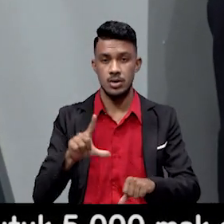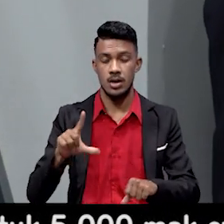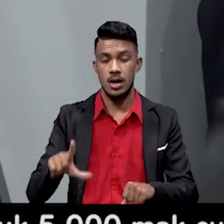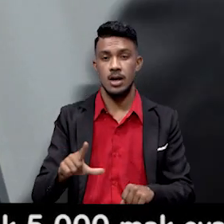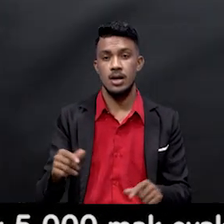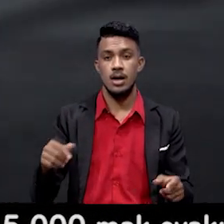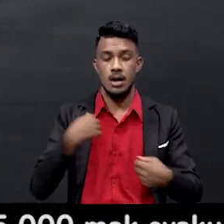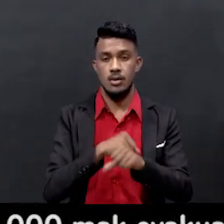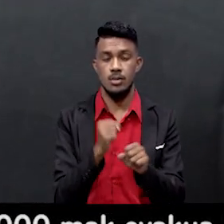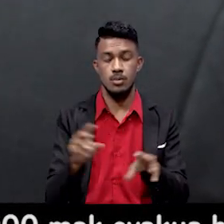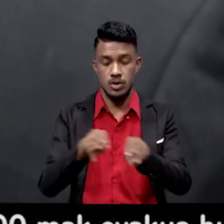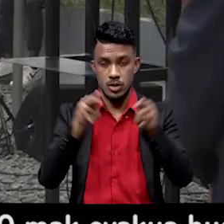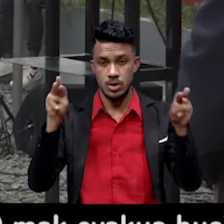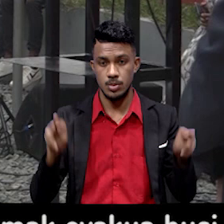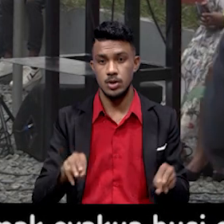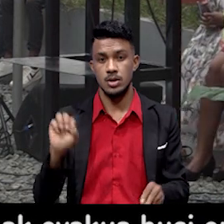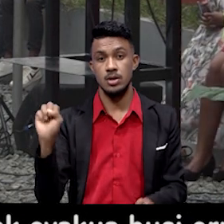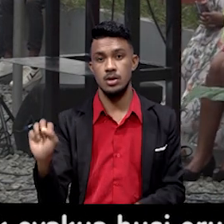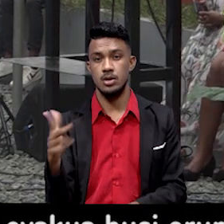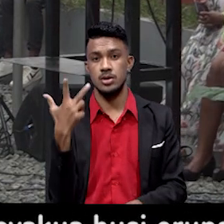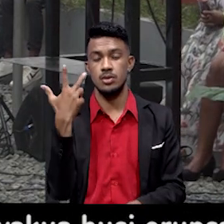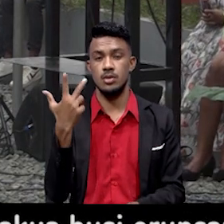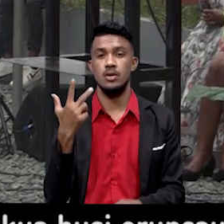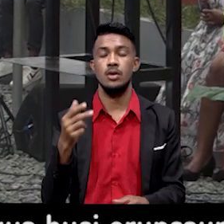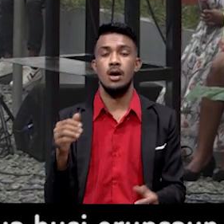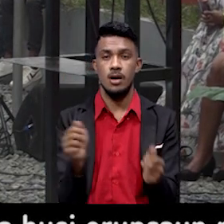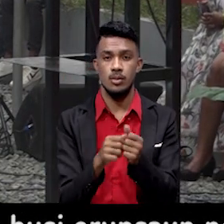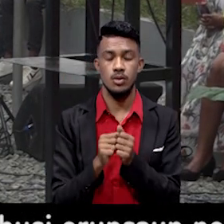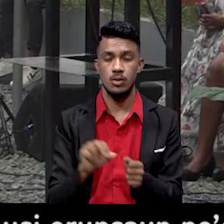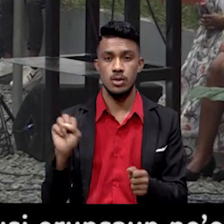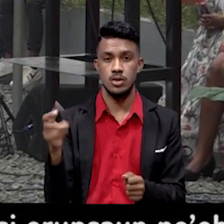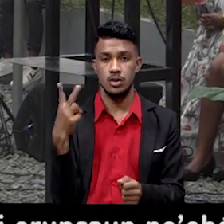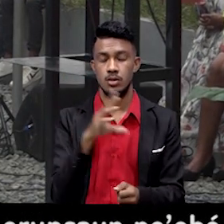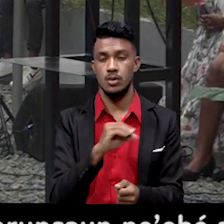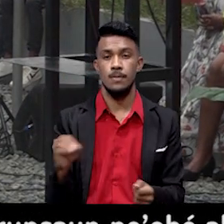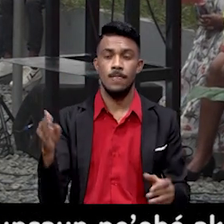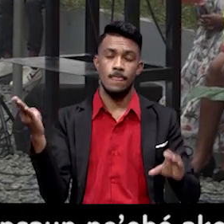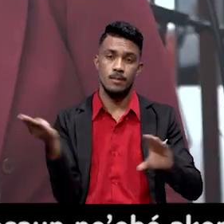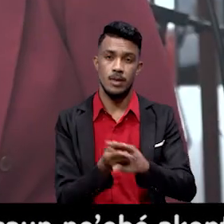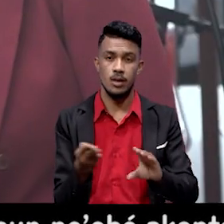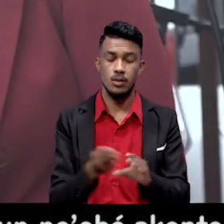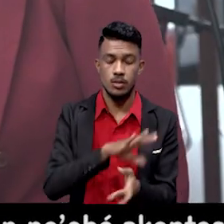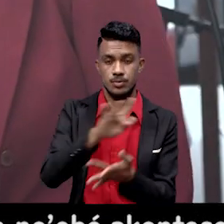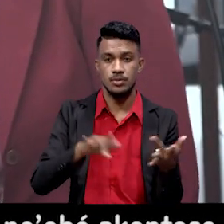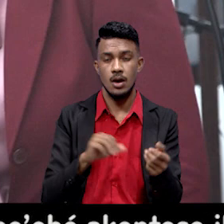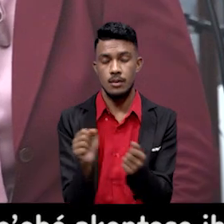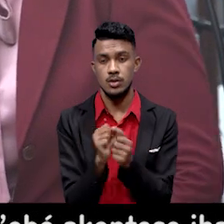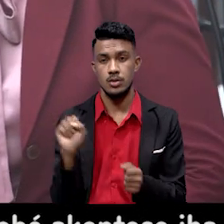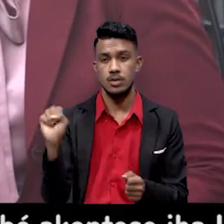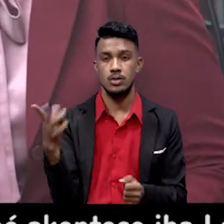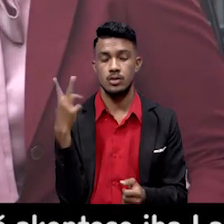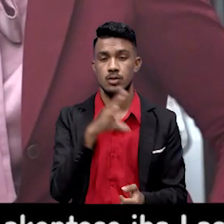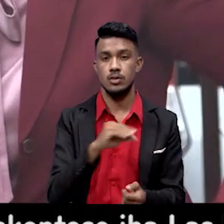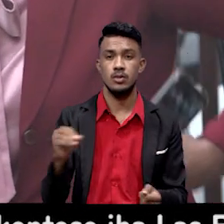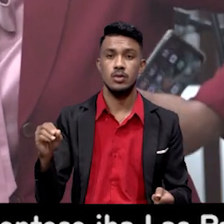e a município Sanulo Resentolo, unidade Ruanulo Resentolo, Banco Móvel Hamutuk Sanulo Resentolo, máquina